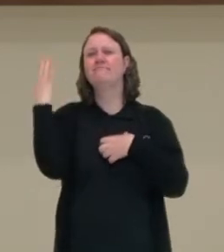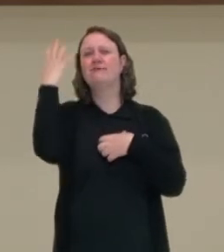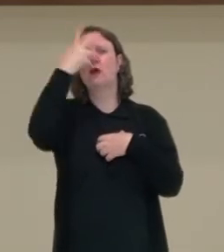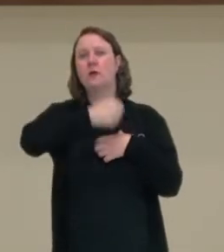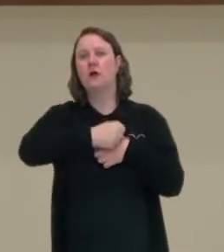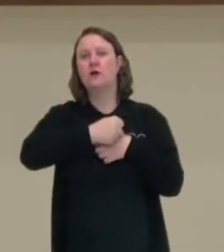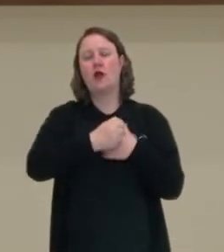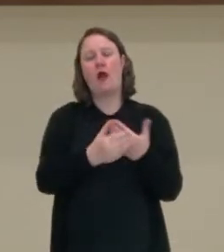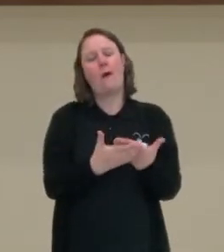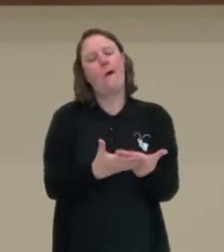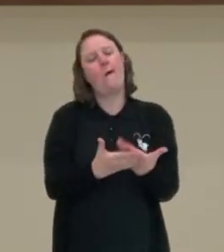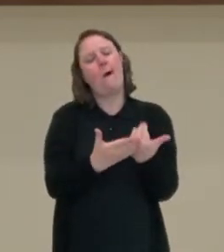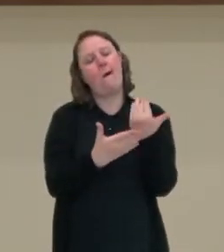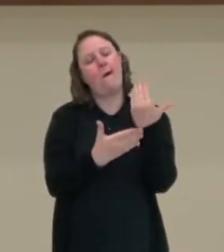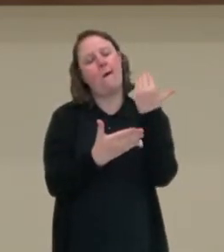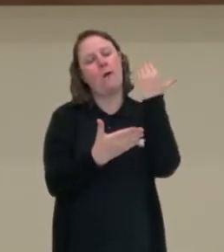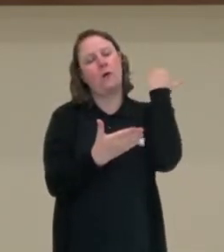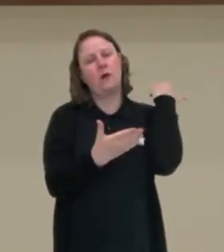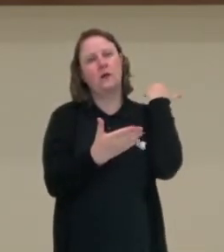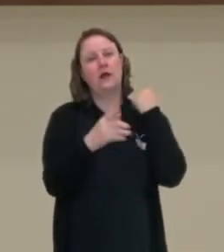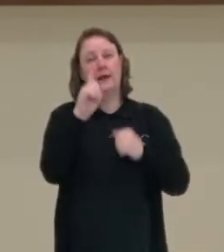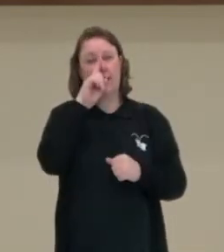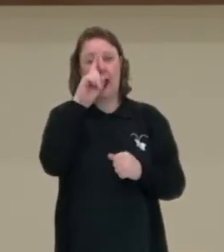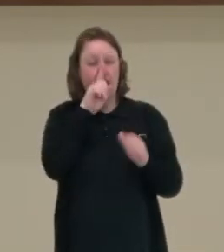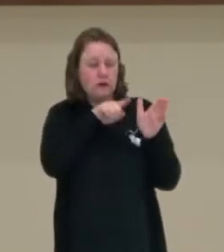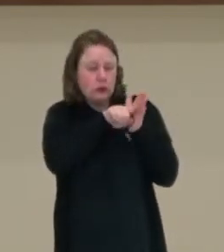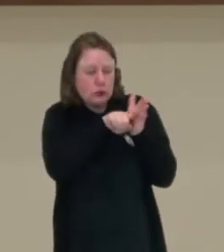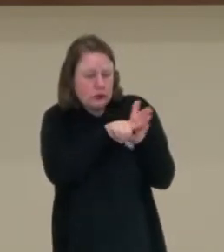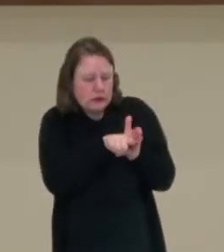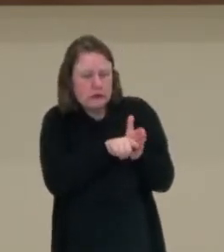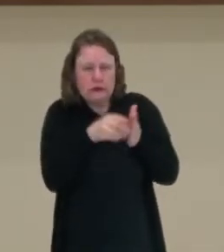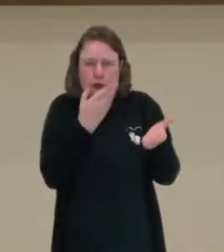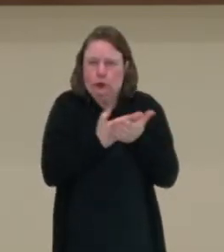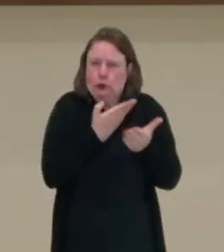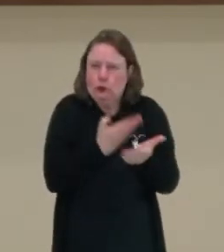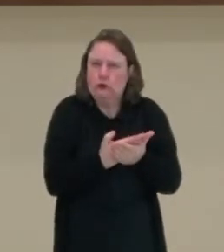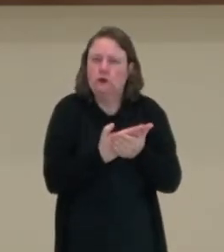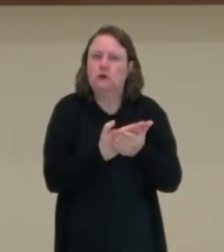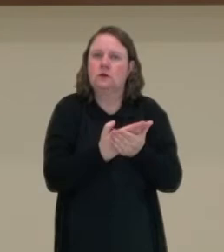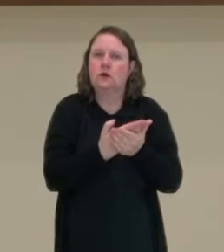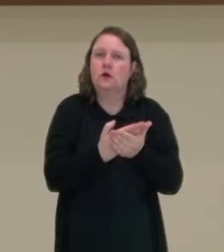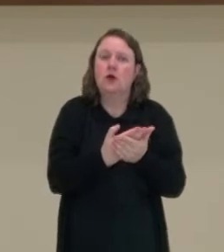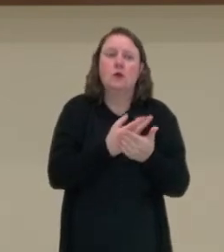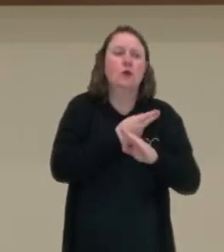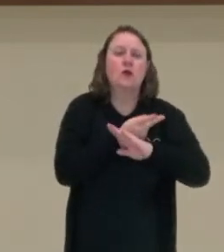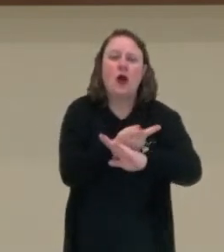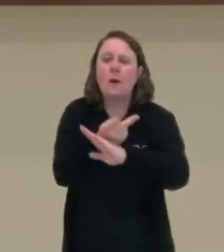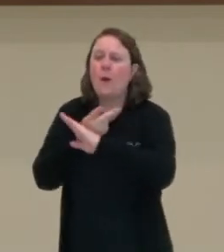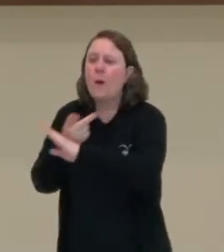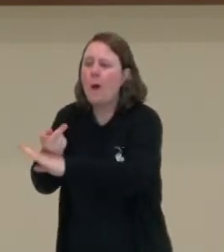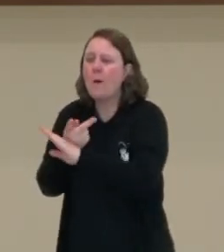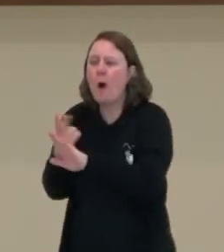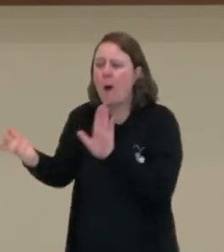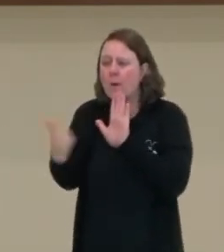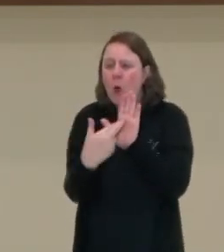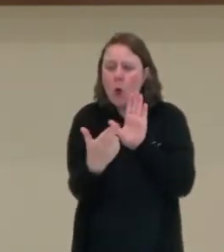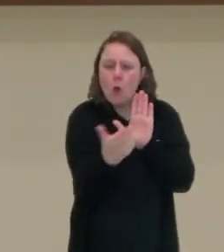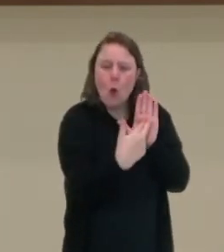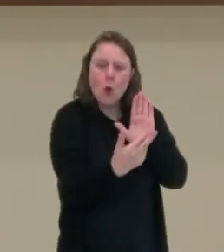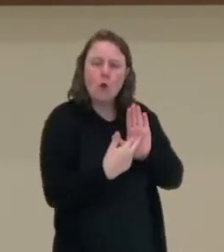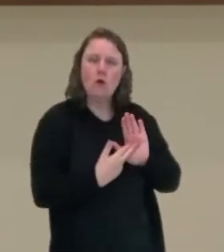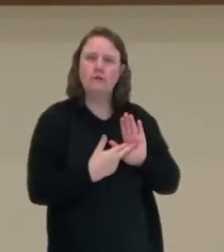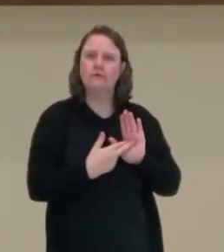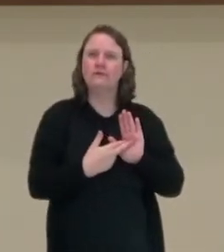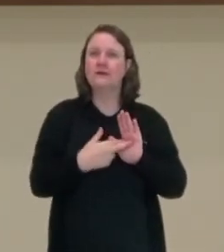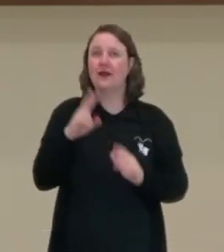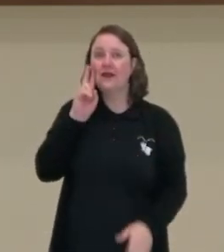a Grécia Antiga, procurando respostas para o surgimento do planeta, do universo. Então, quando a gente olha para uma imagem